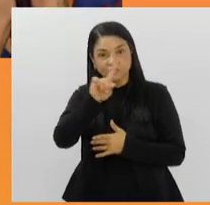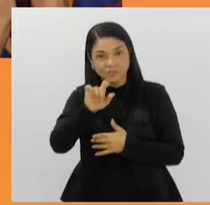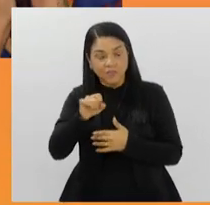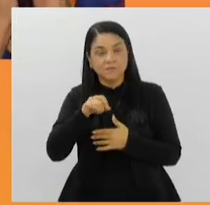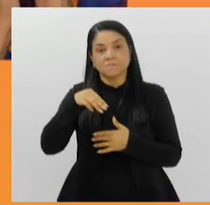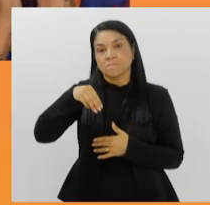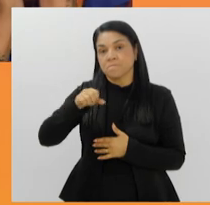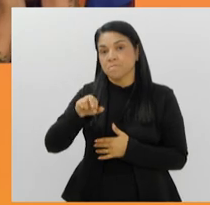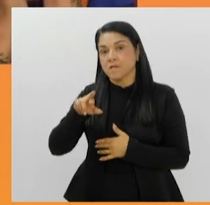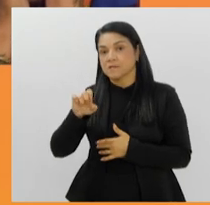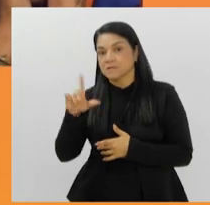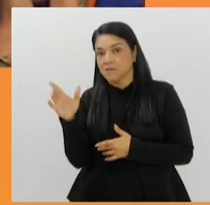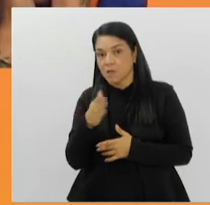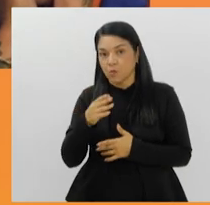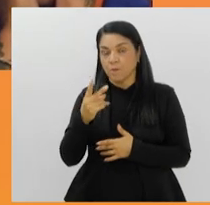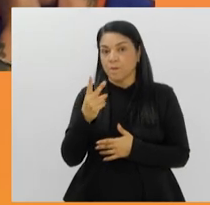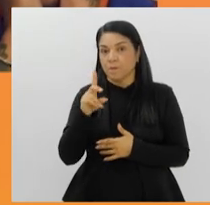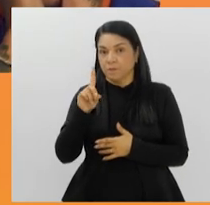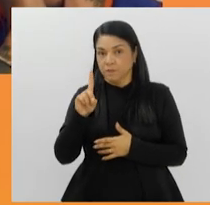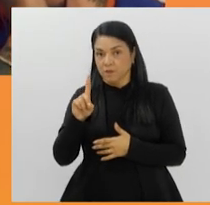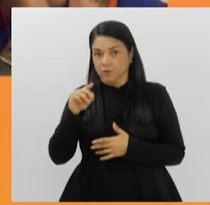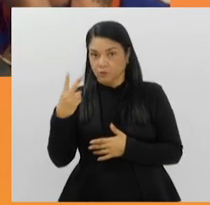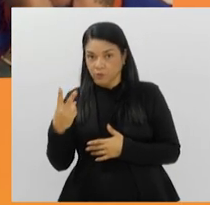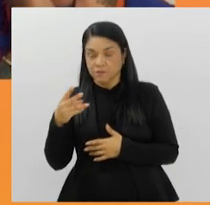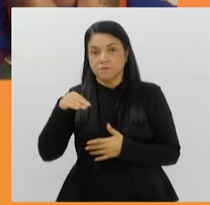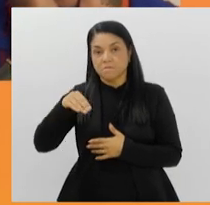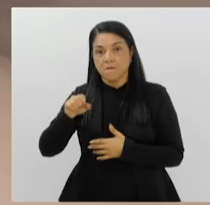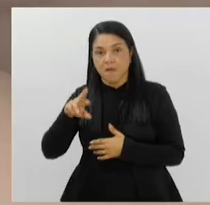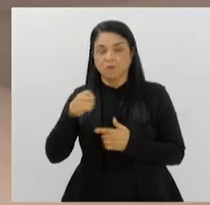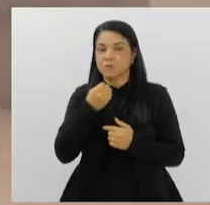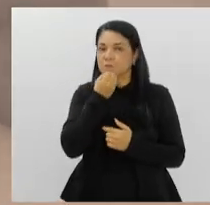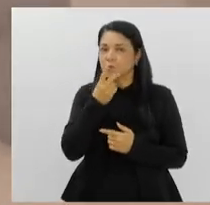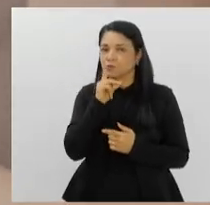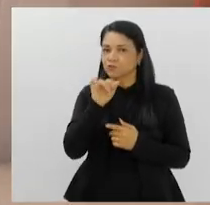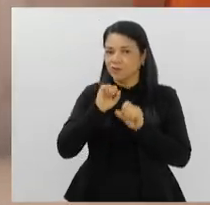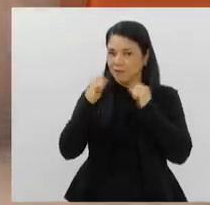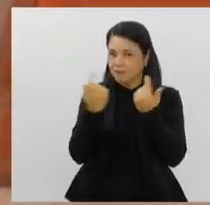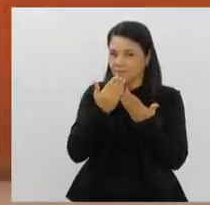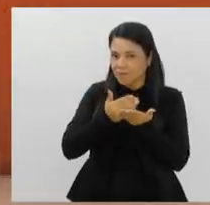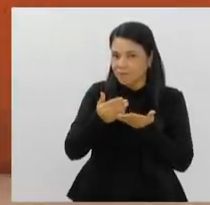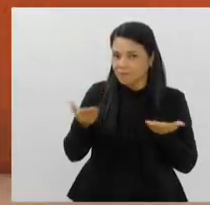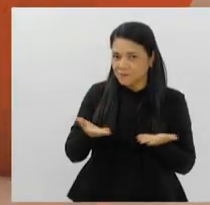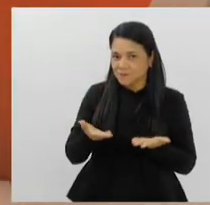D2 e Marcos Valle. O Bom Dia Alerj começa agora.